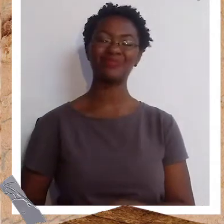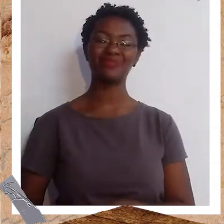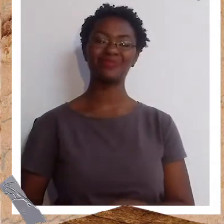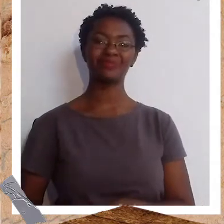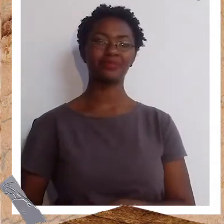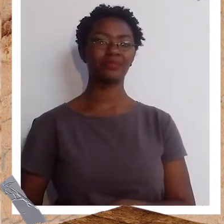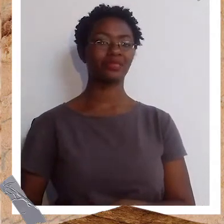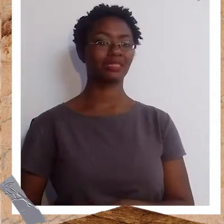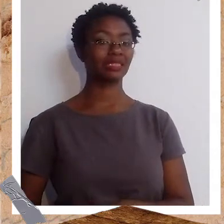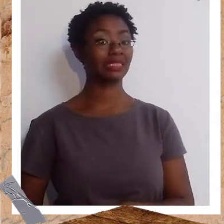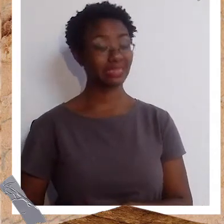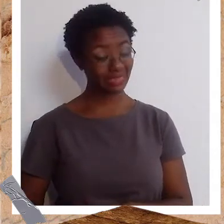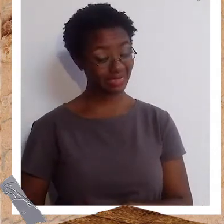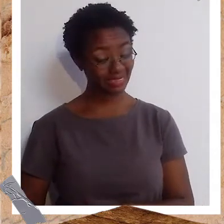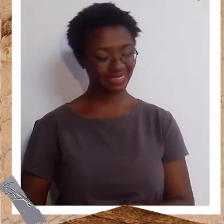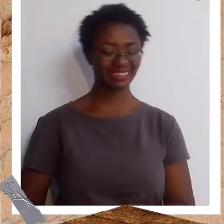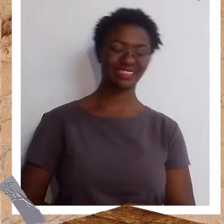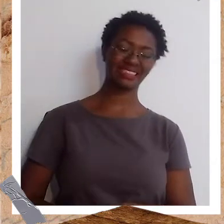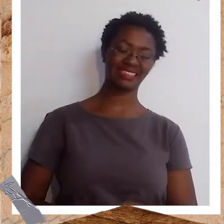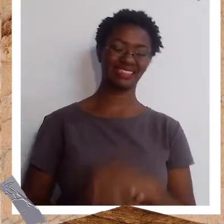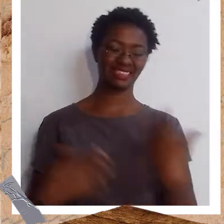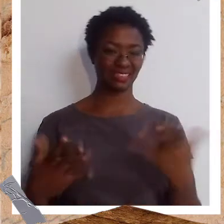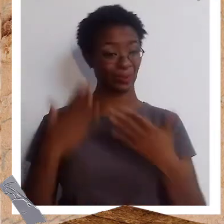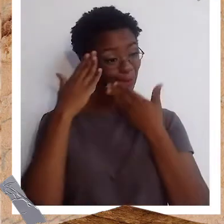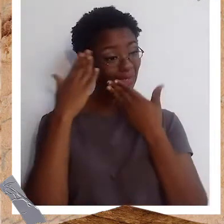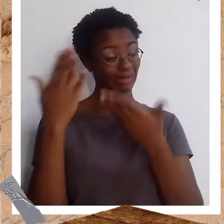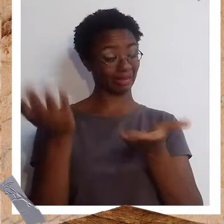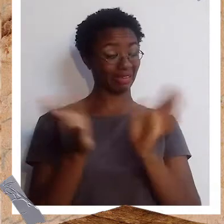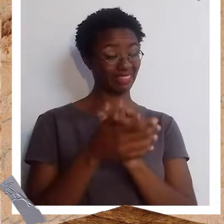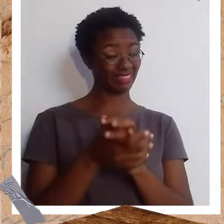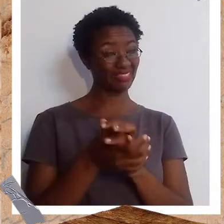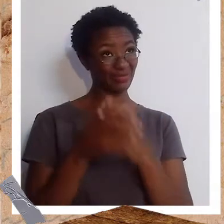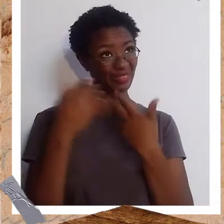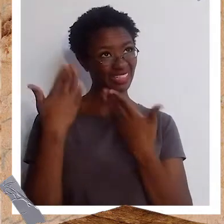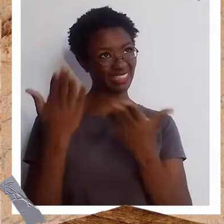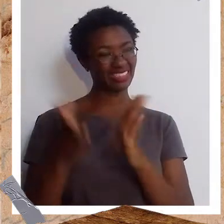Que introdução. Obrigado, Raquel.